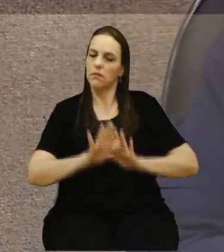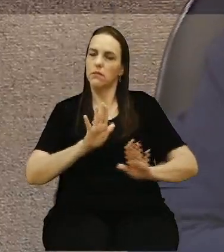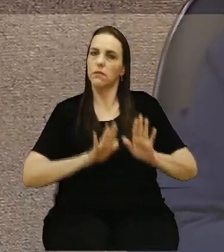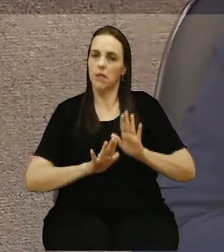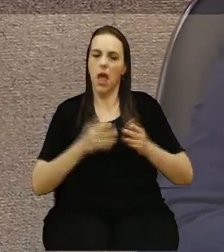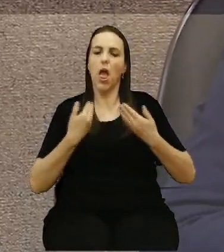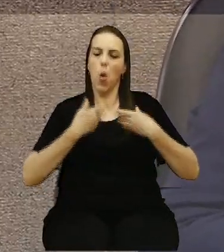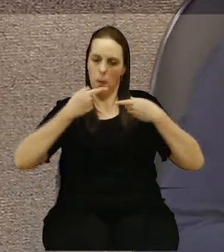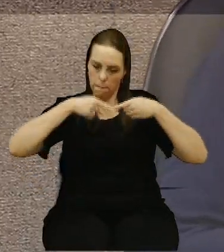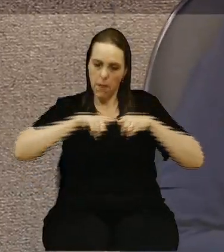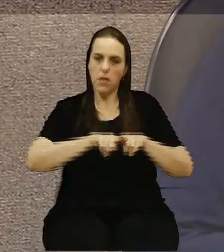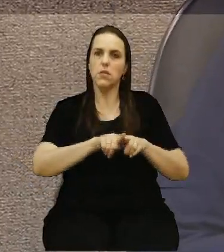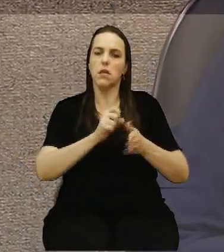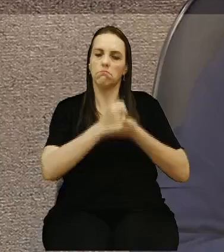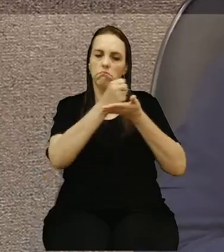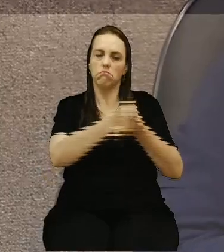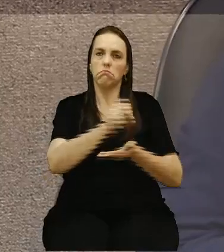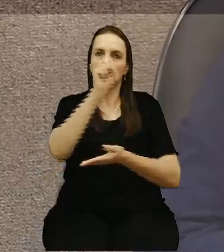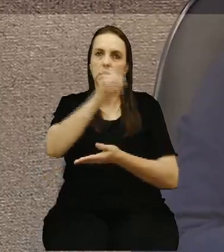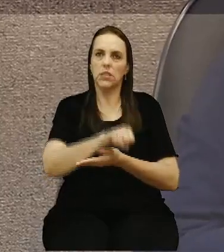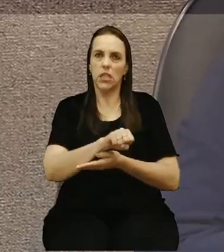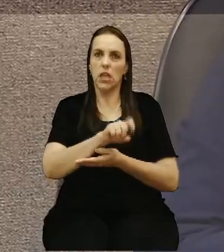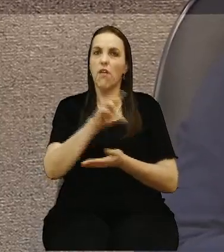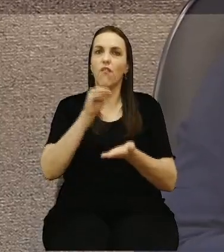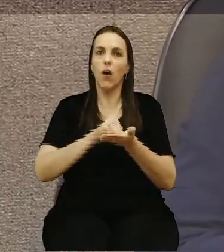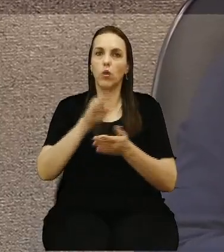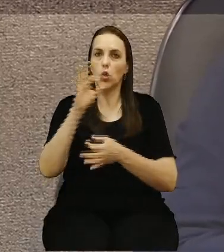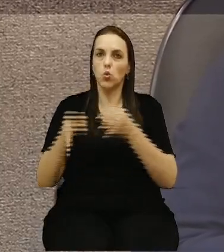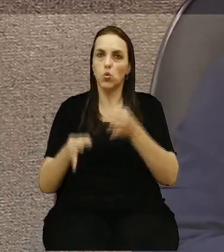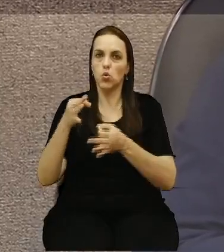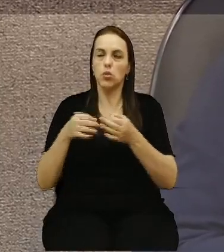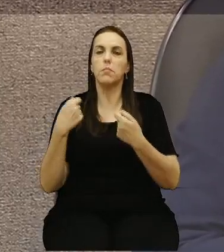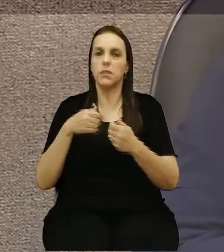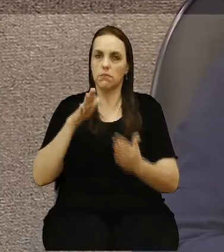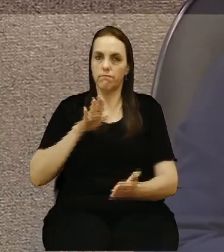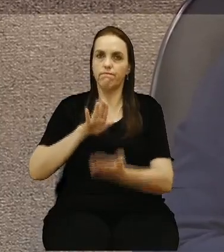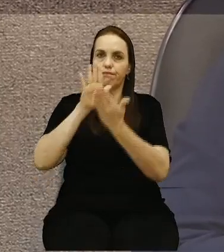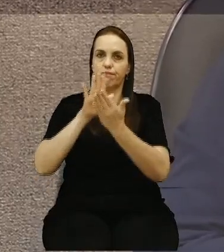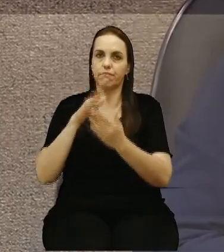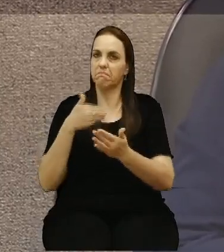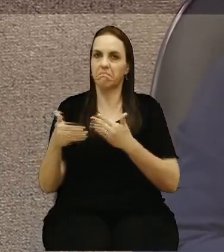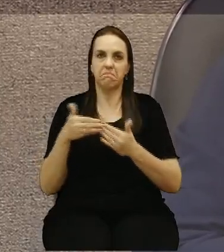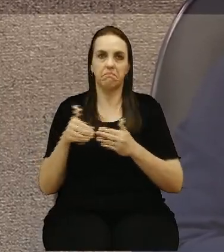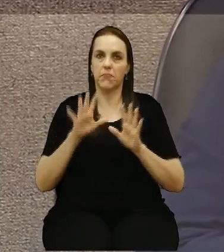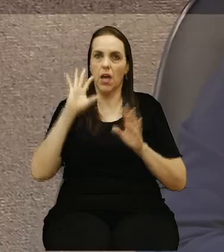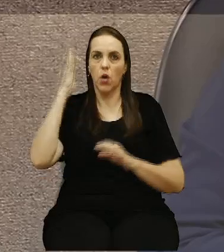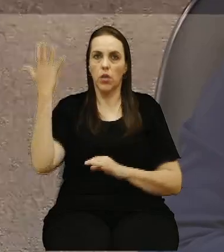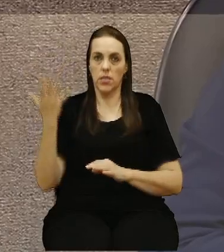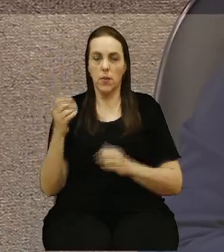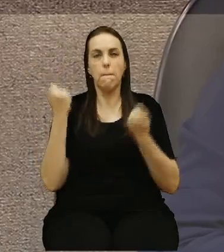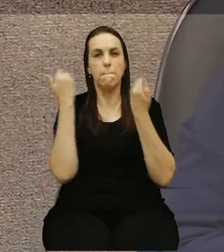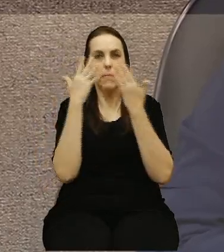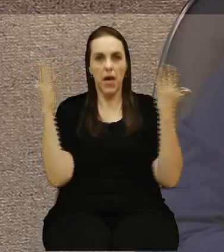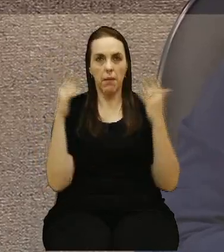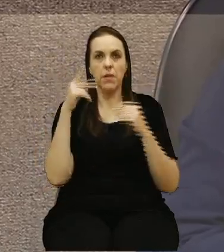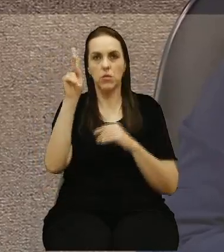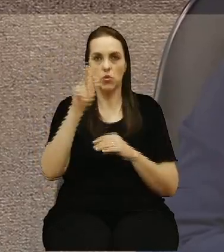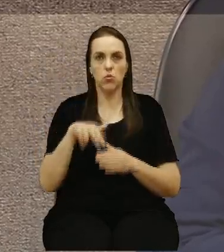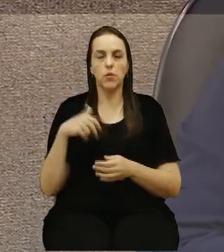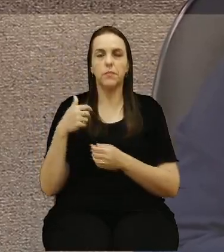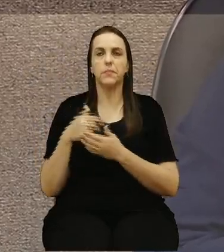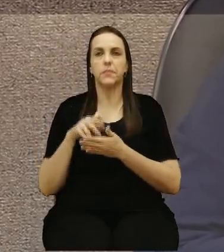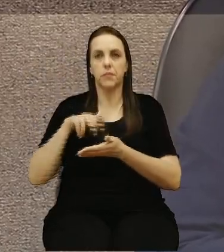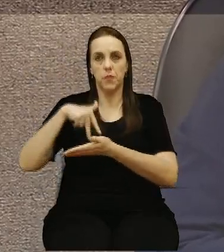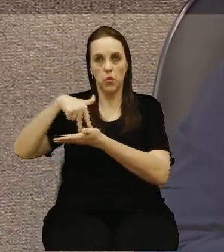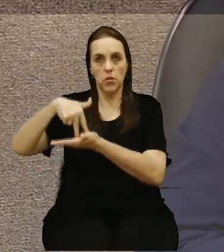parceiro nisso e toda e qualquer injustiça precisa sim ser combatida, independente de que lado vem e aconteça. Então, parabéns pelo seu posicionamento e conte